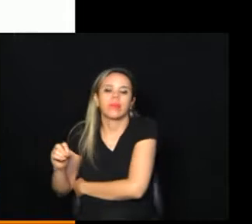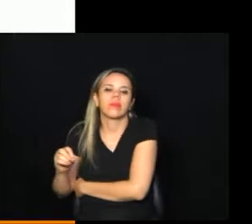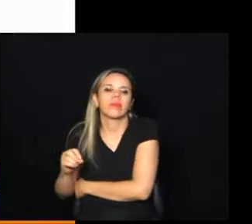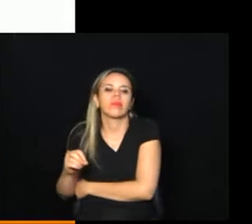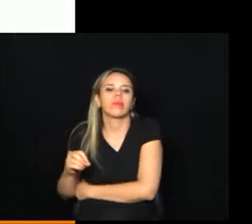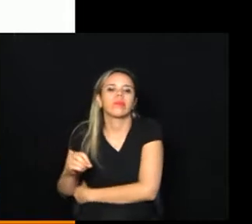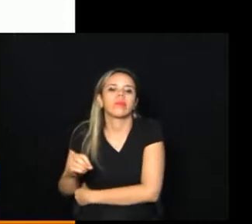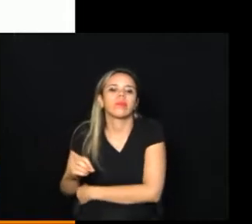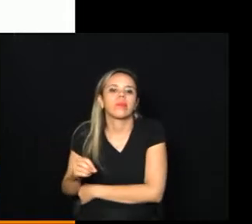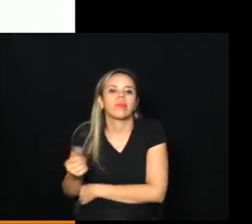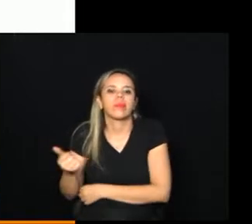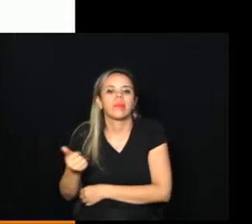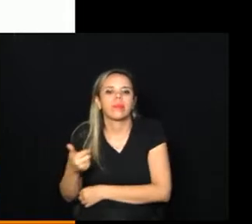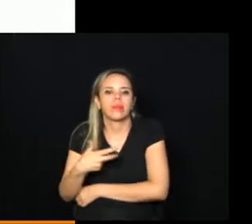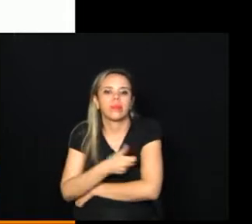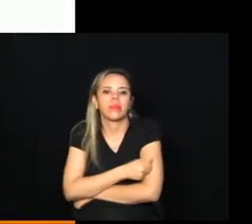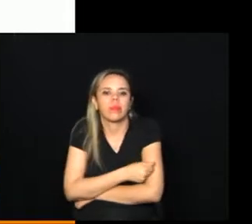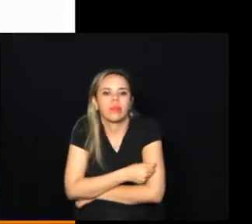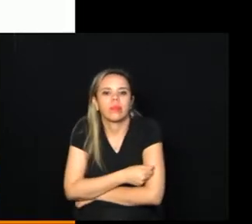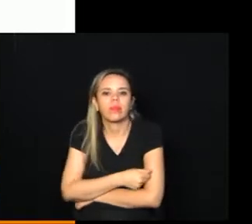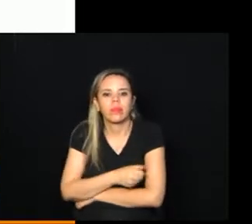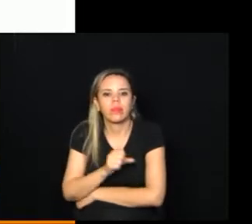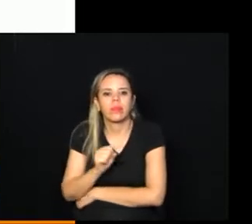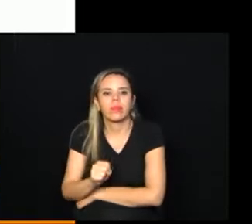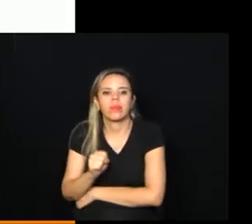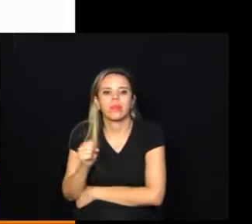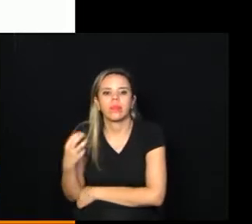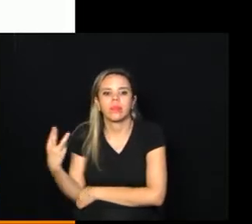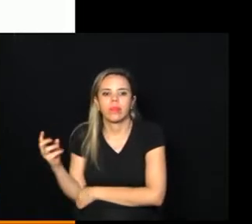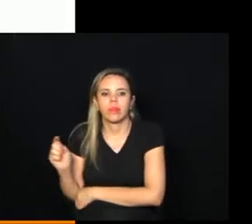1.494.520. Com a primeira dose,